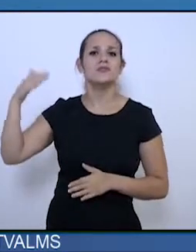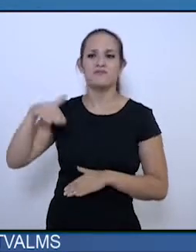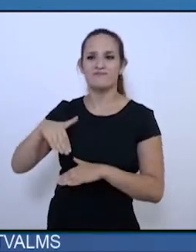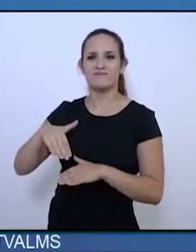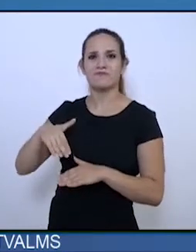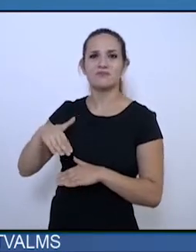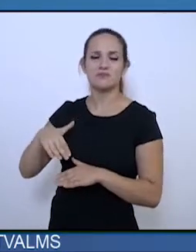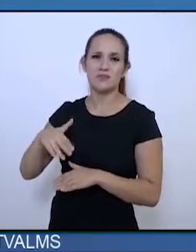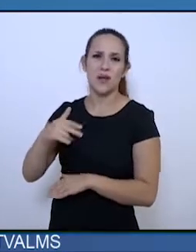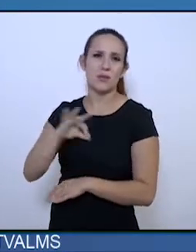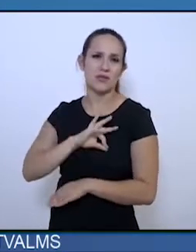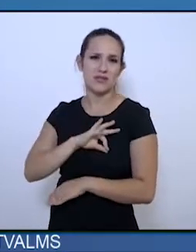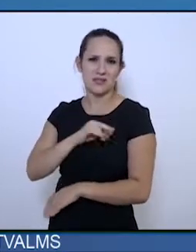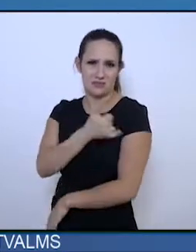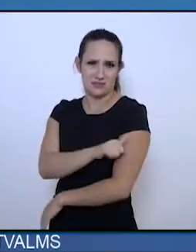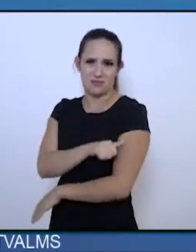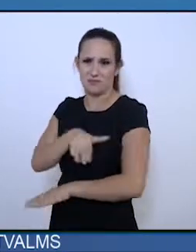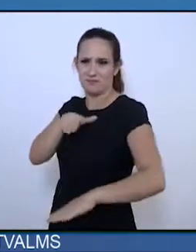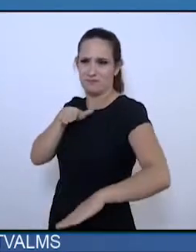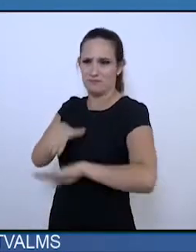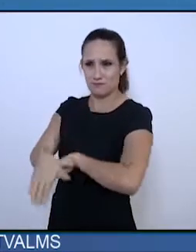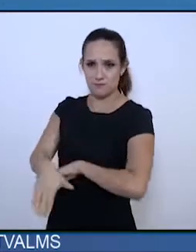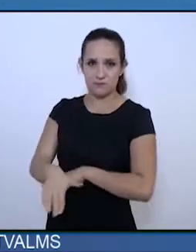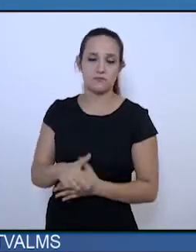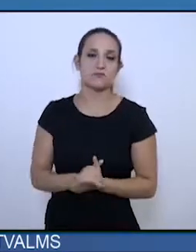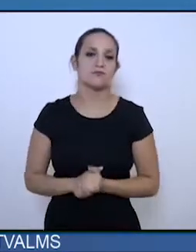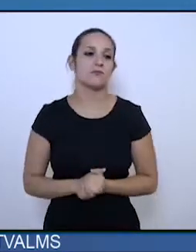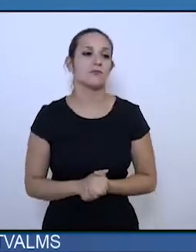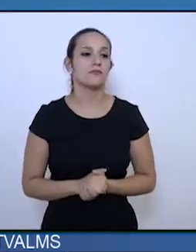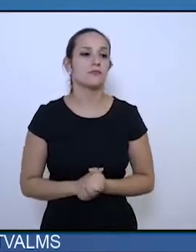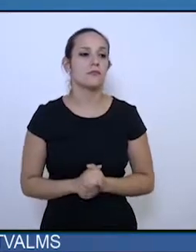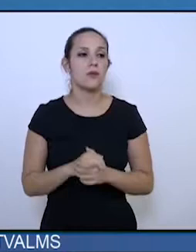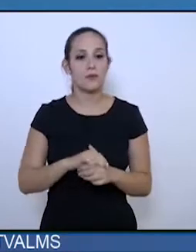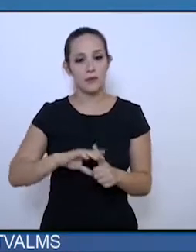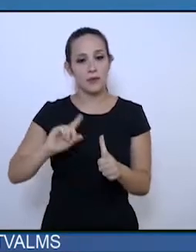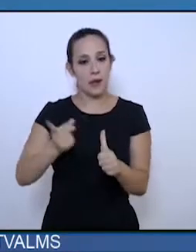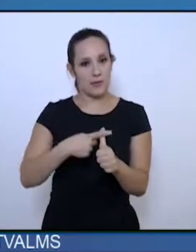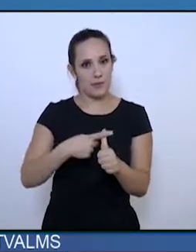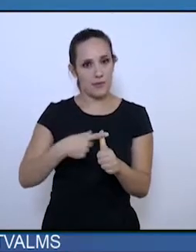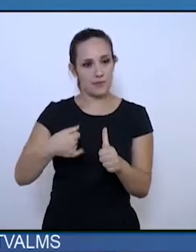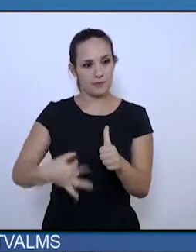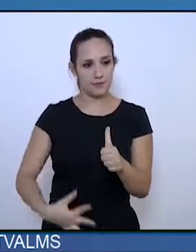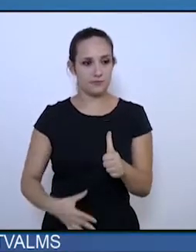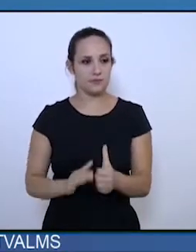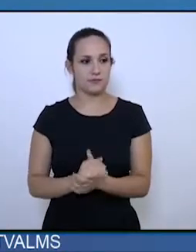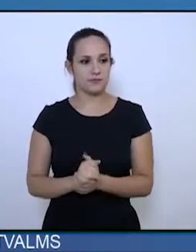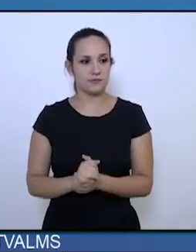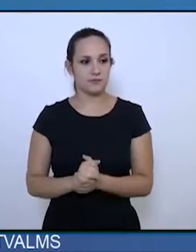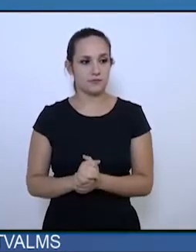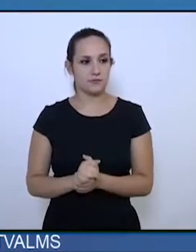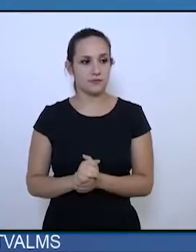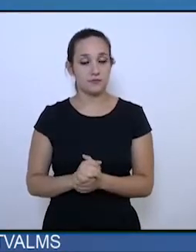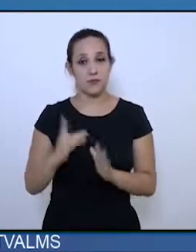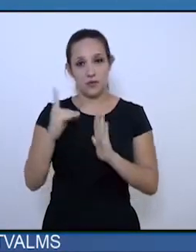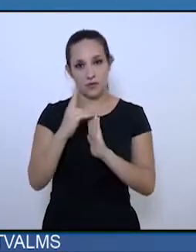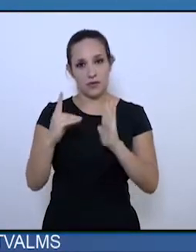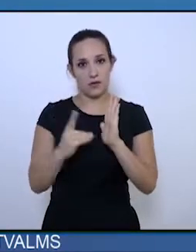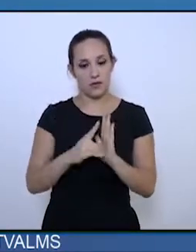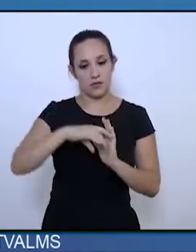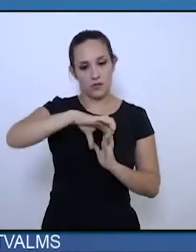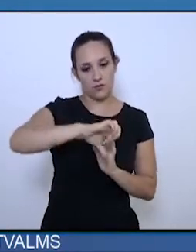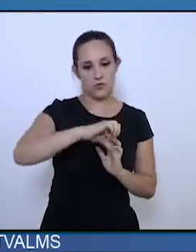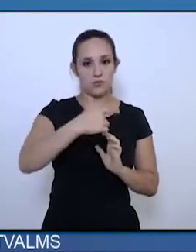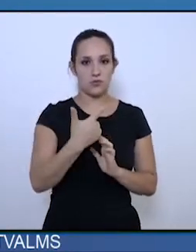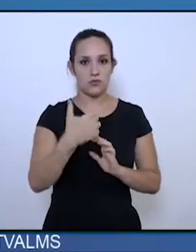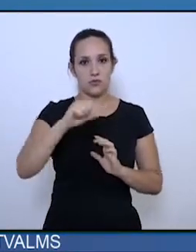intervenção federal no Estado do Rio de Janeiro. A nota diz o seguinte: primeiro, a chancela do decreto